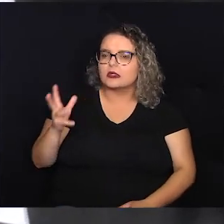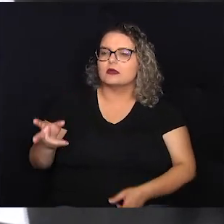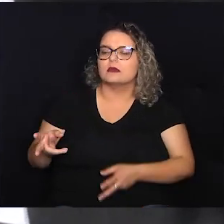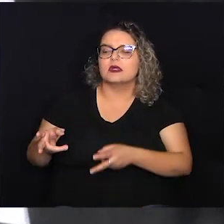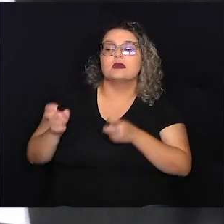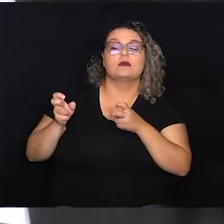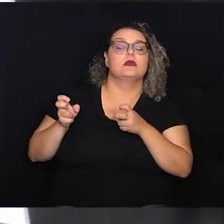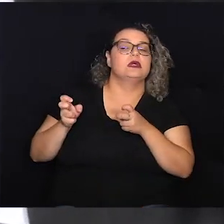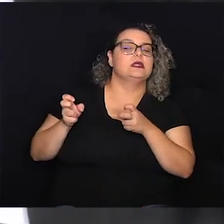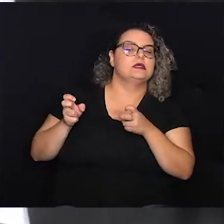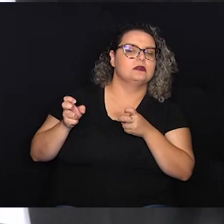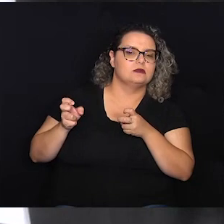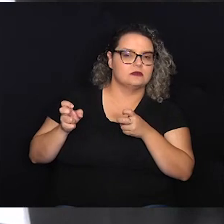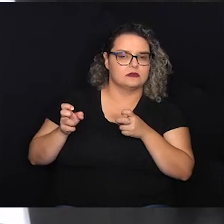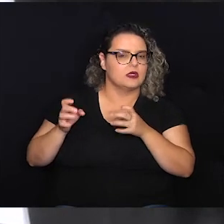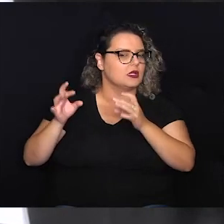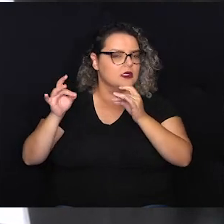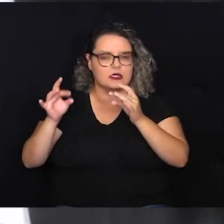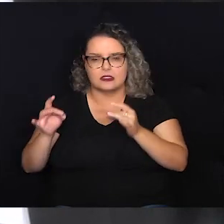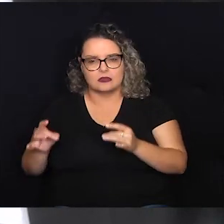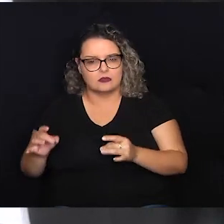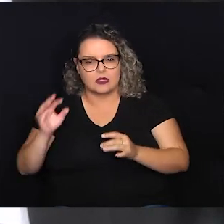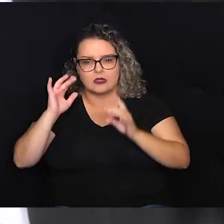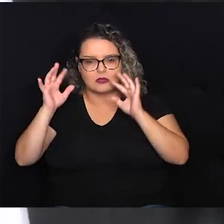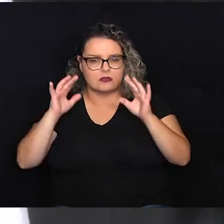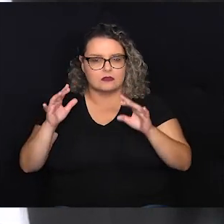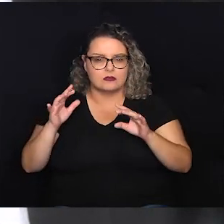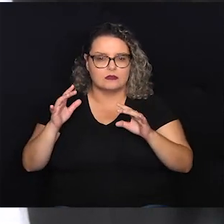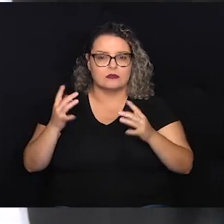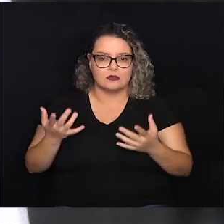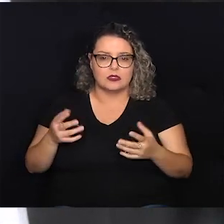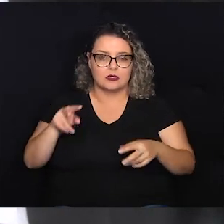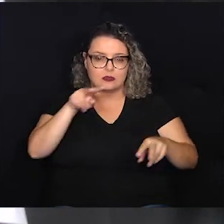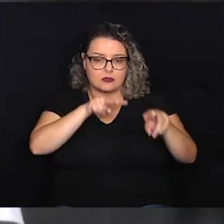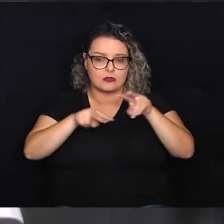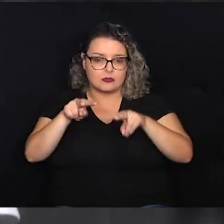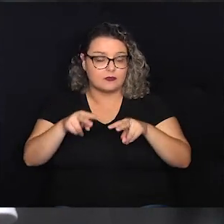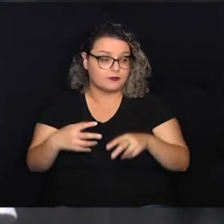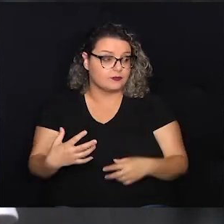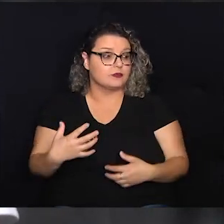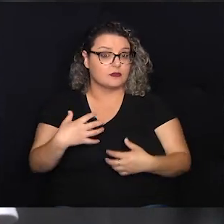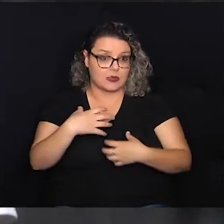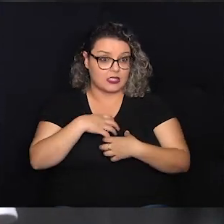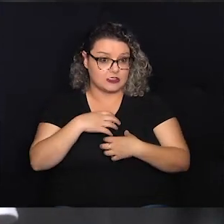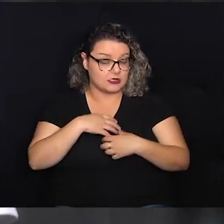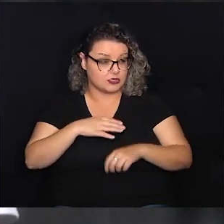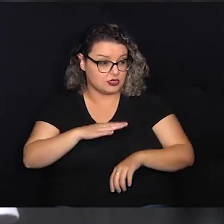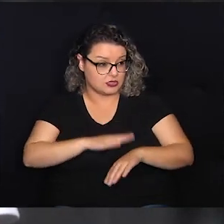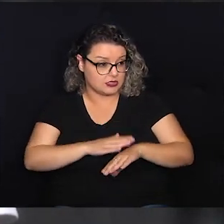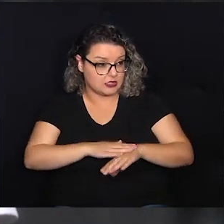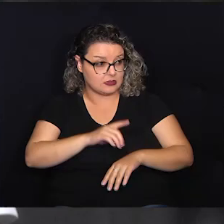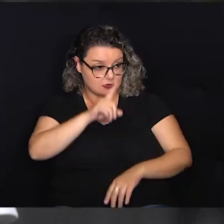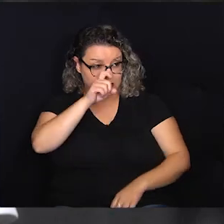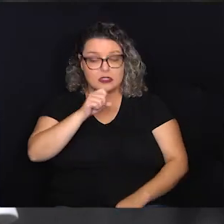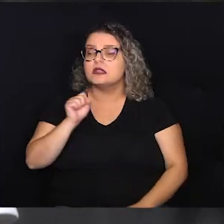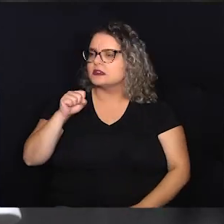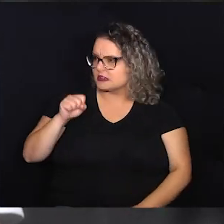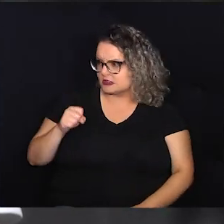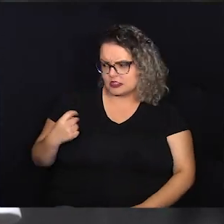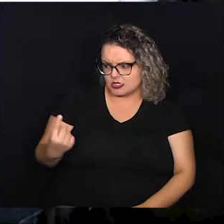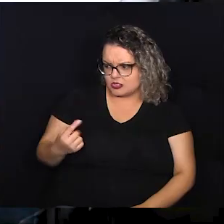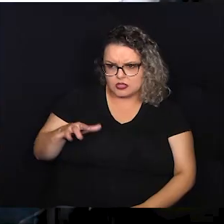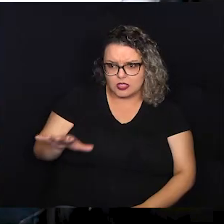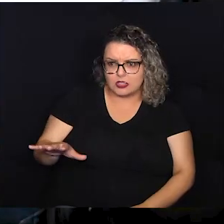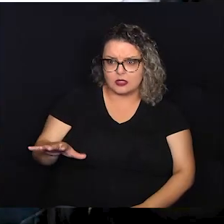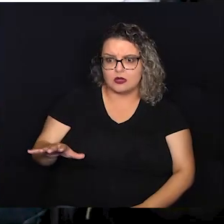está vendo o que está ocorrendo, mas eu consigo discernir todos os pensamentos e olhares. Isso vem do meu pai. Sentiu isso na pele lá no